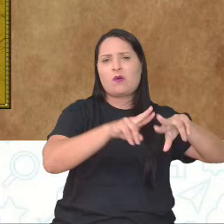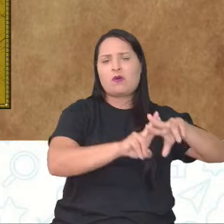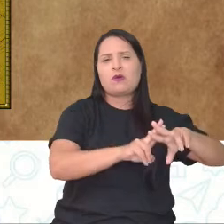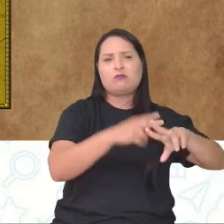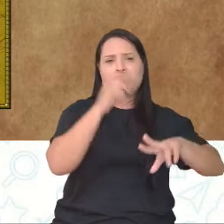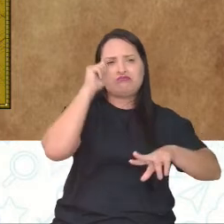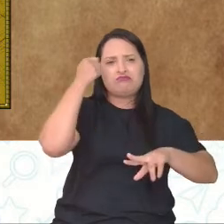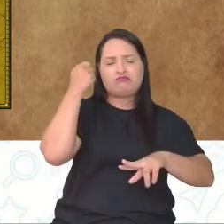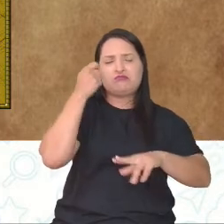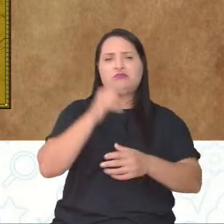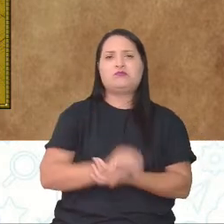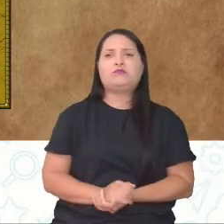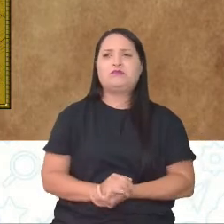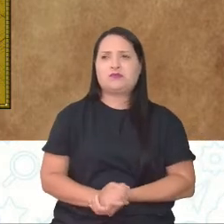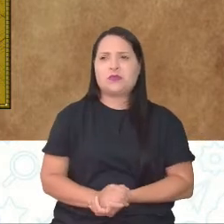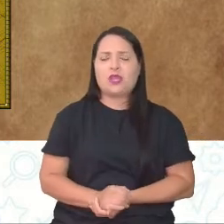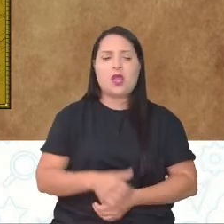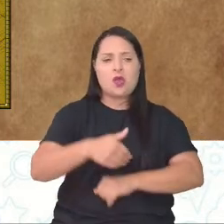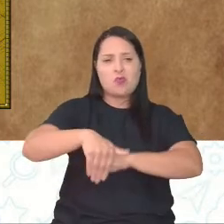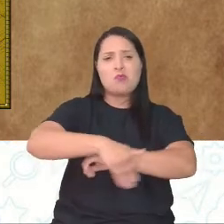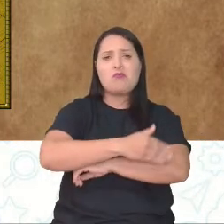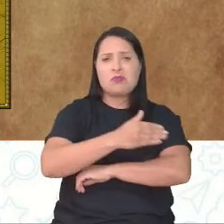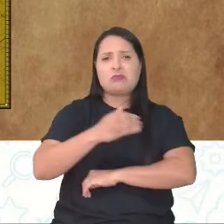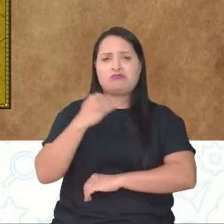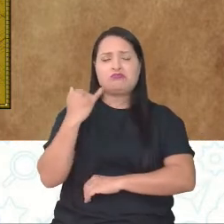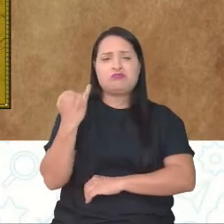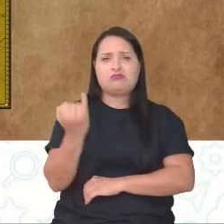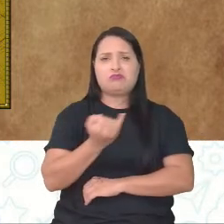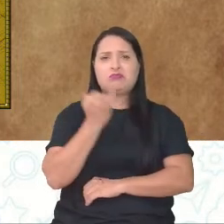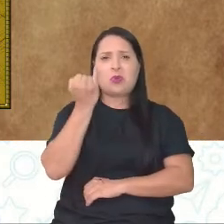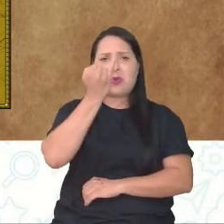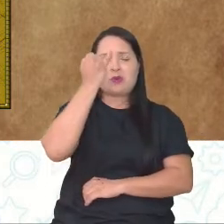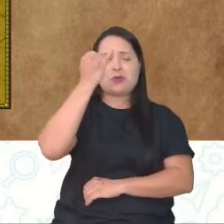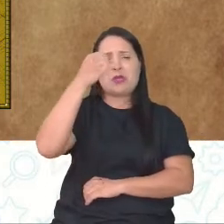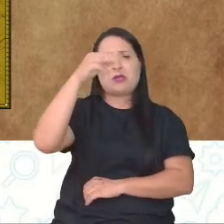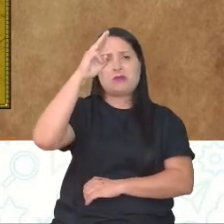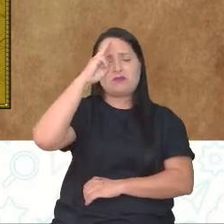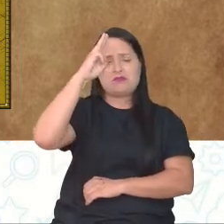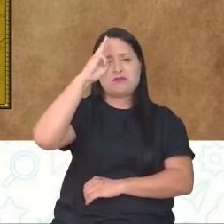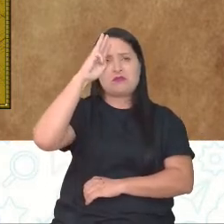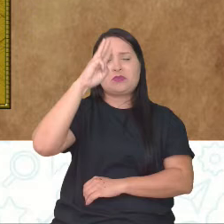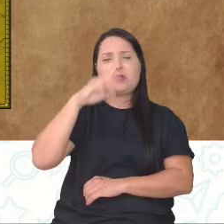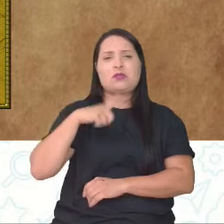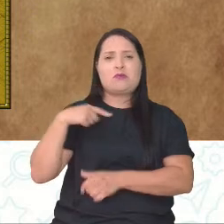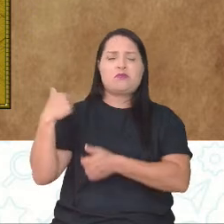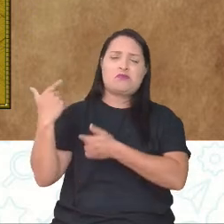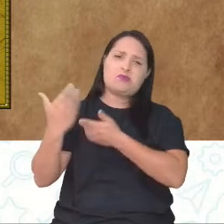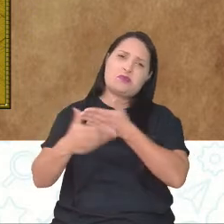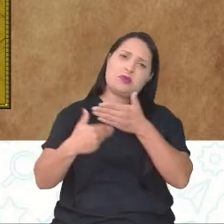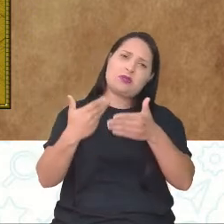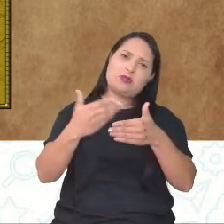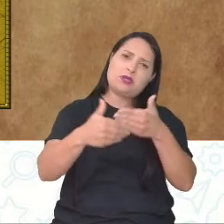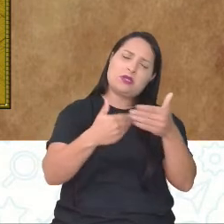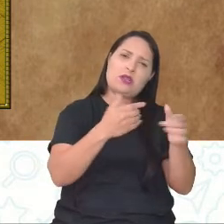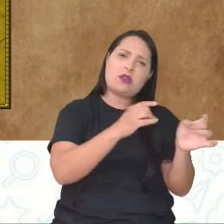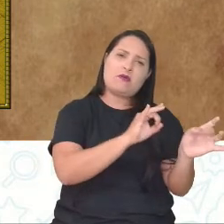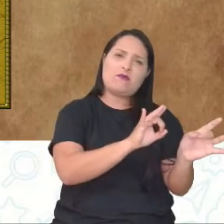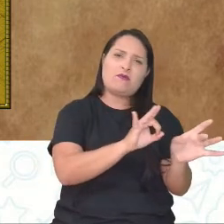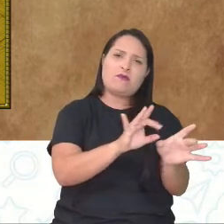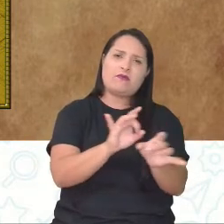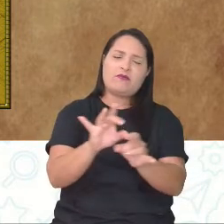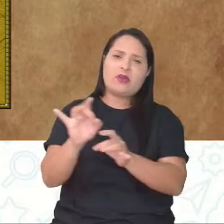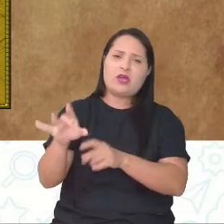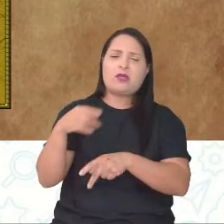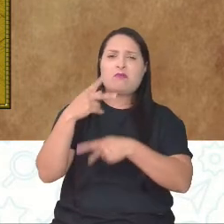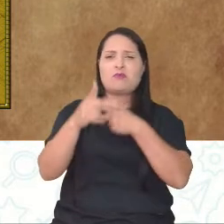rua aí tão importante, né, que teve esse processo aí, esse tráfico aí de